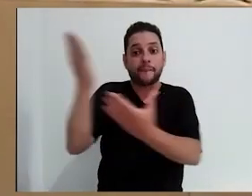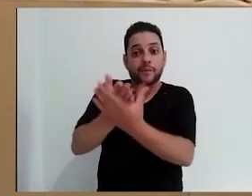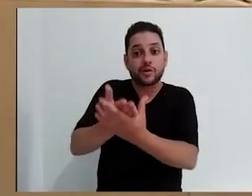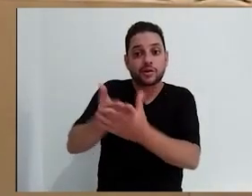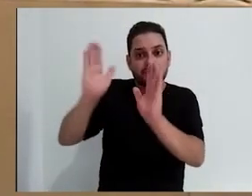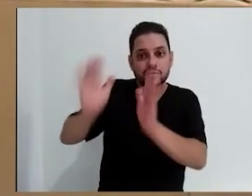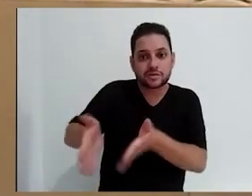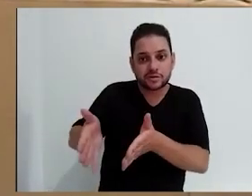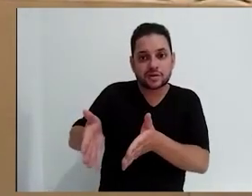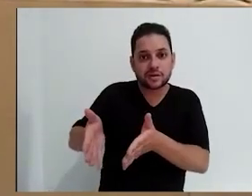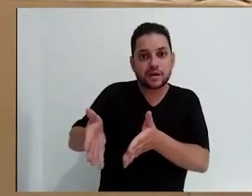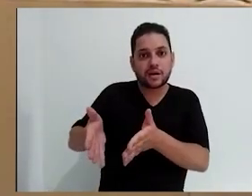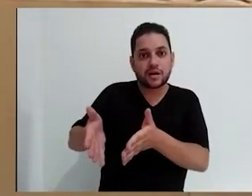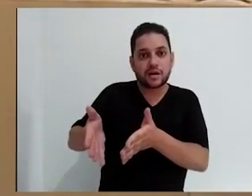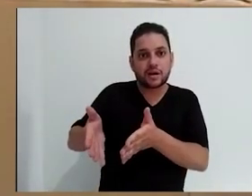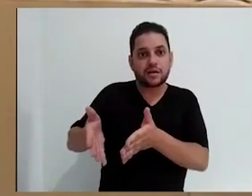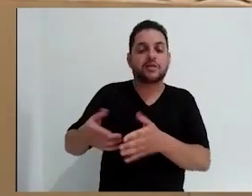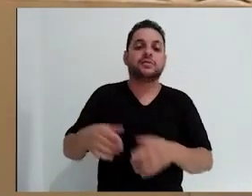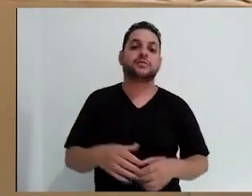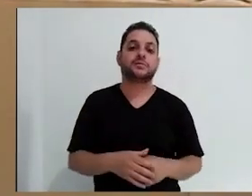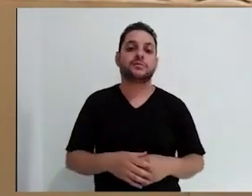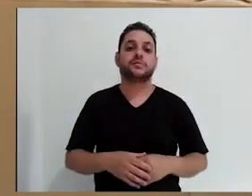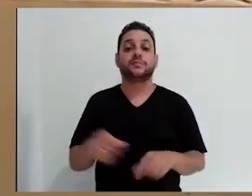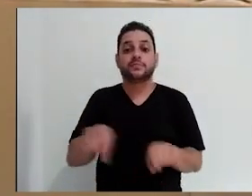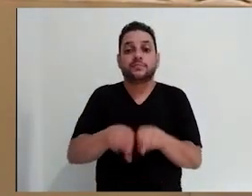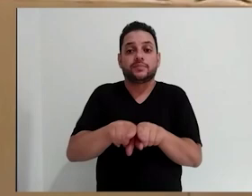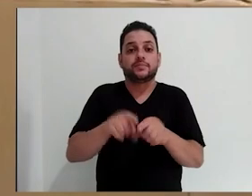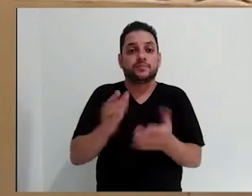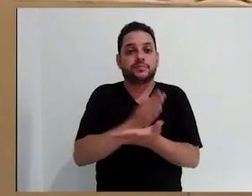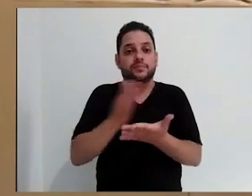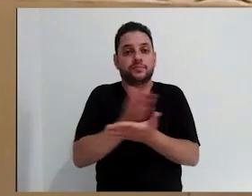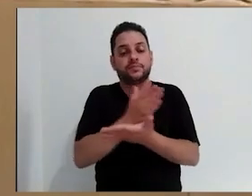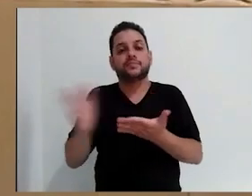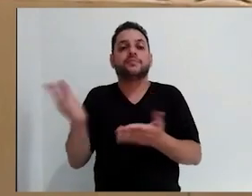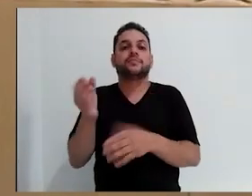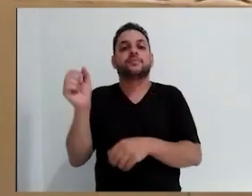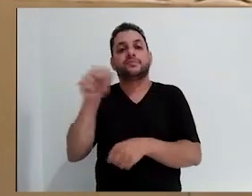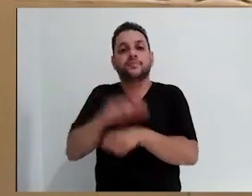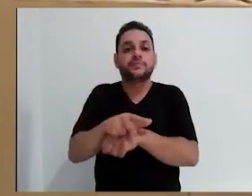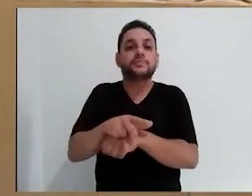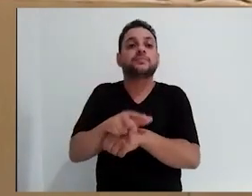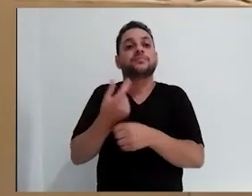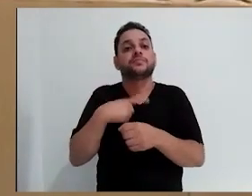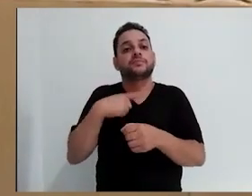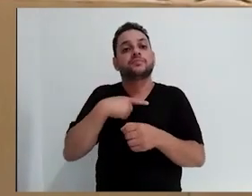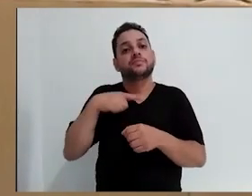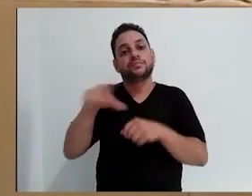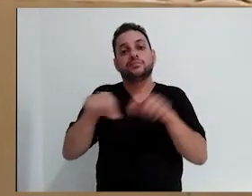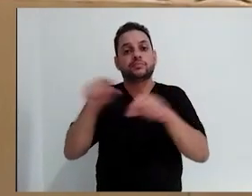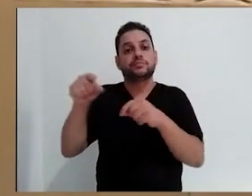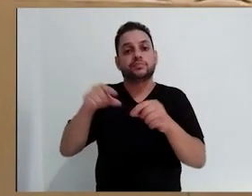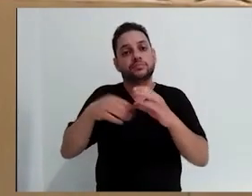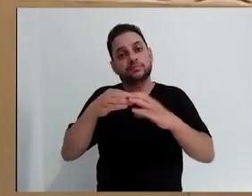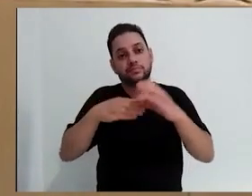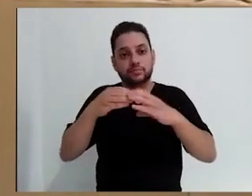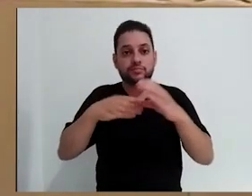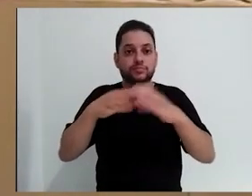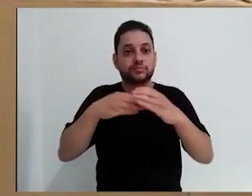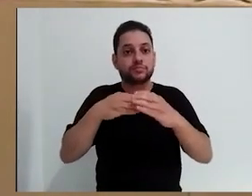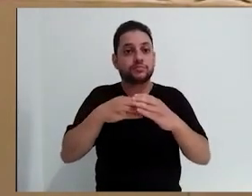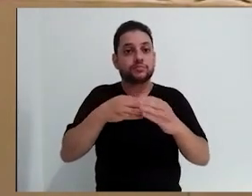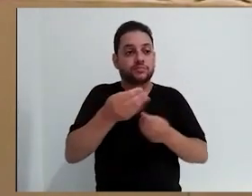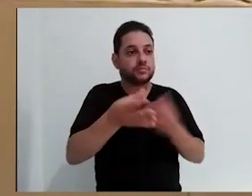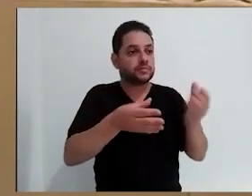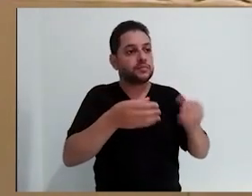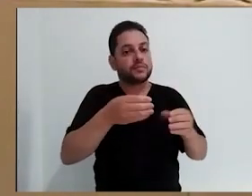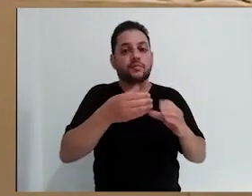de, no futuro, inclusive com os juízes lotados definitivamente por concurso de remoção, termos a distribuição aberta. Mas para que a gente possa